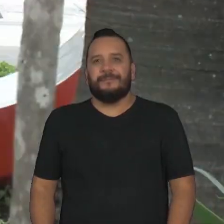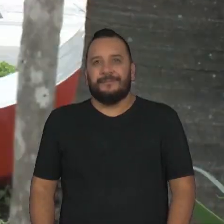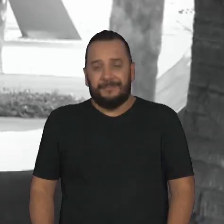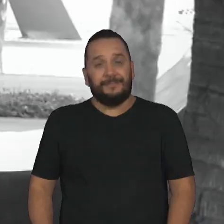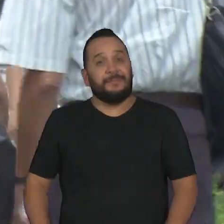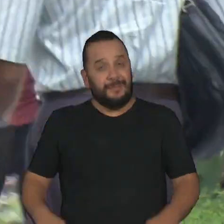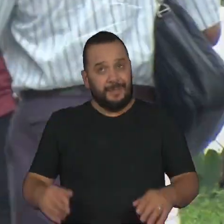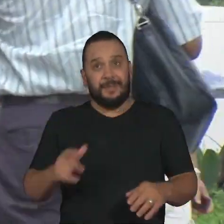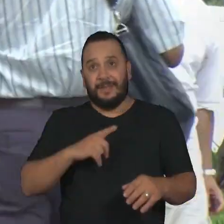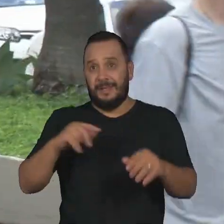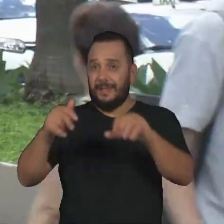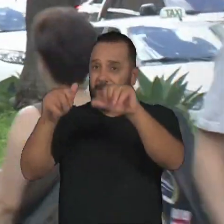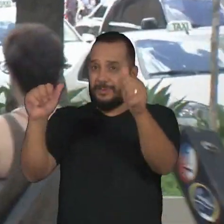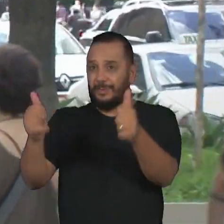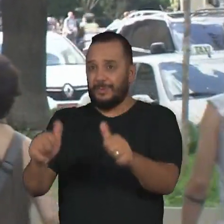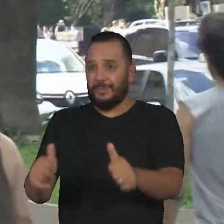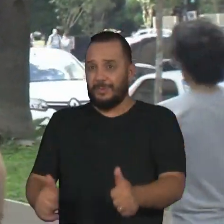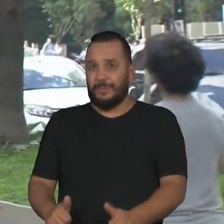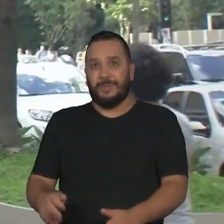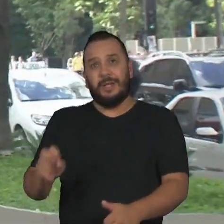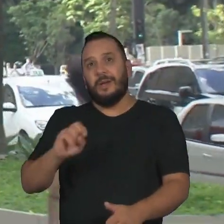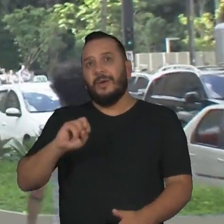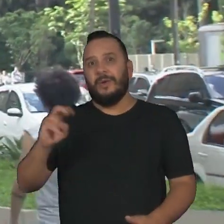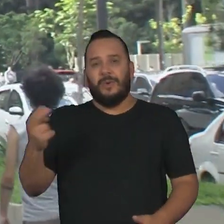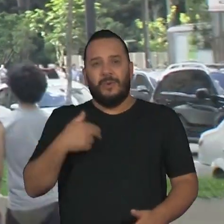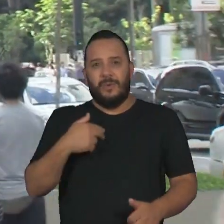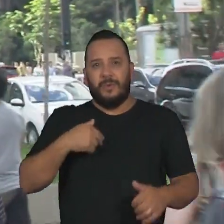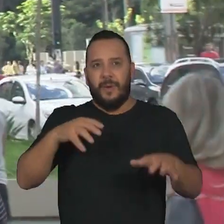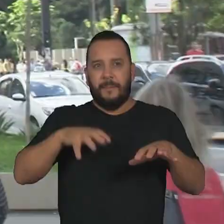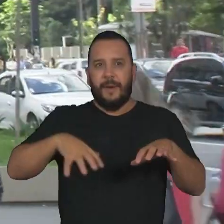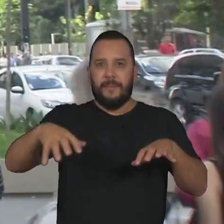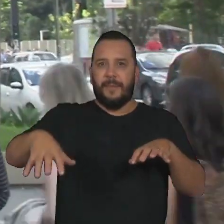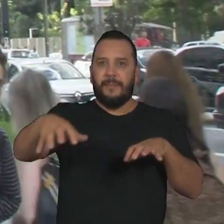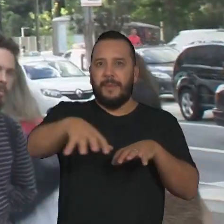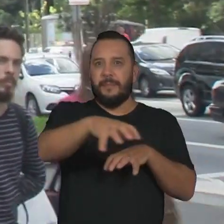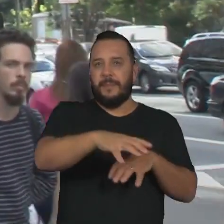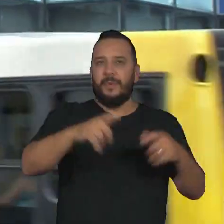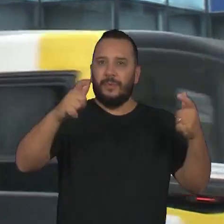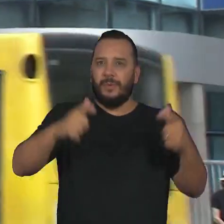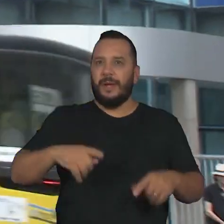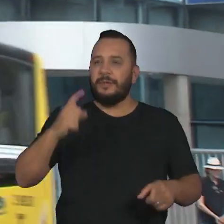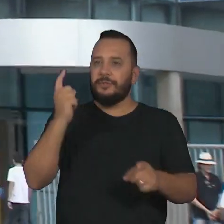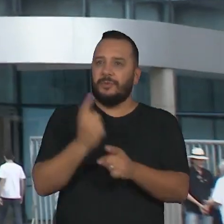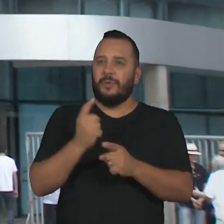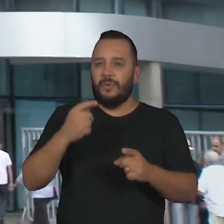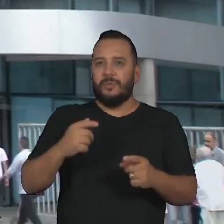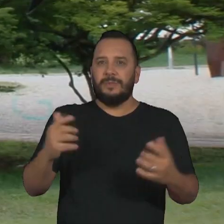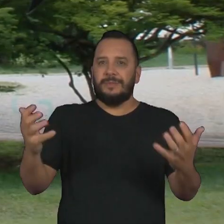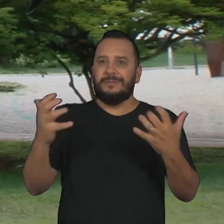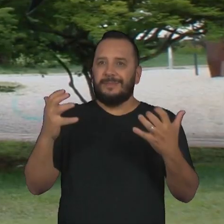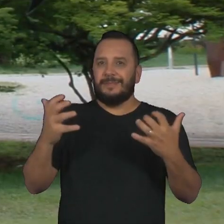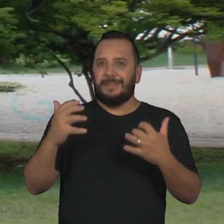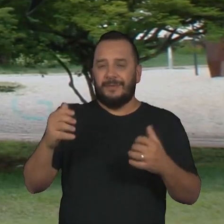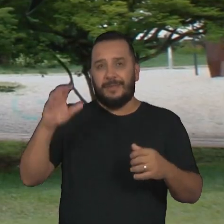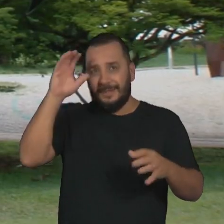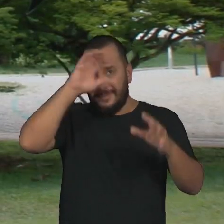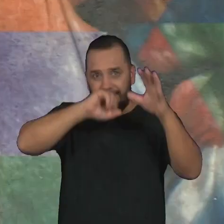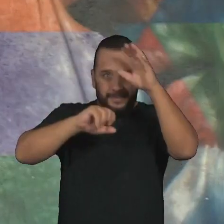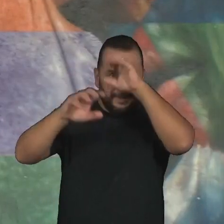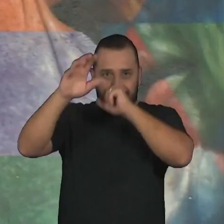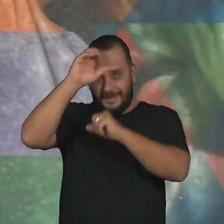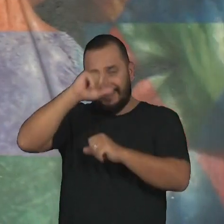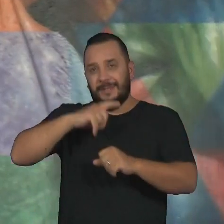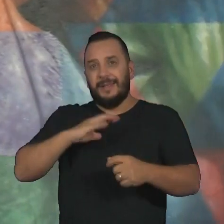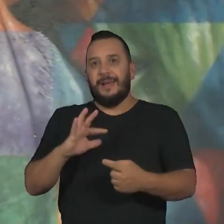As esculturas ou as grandes instalações tornam-se pontos de encontro, inspiração e educação. As artes